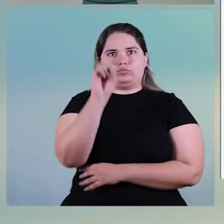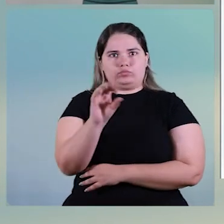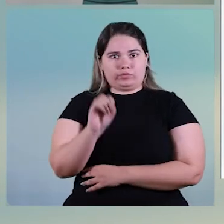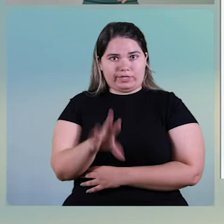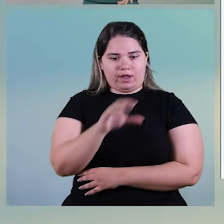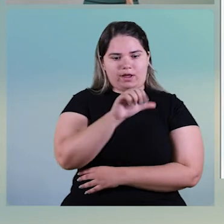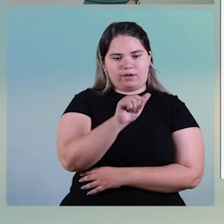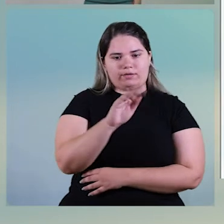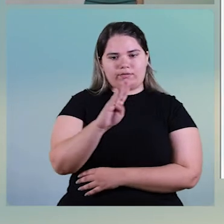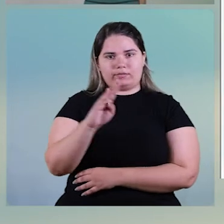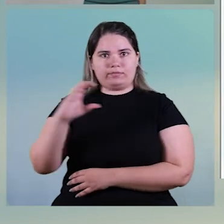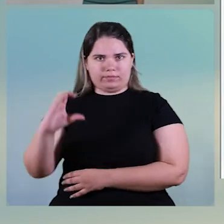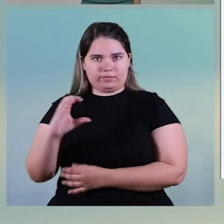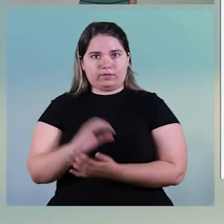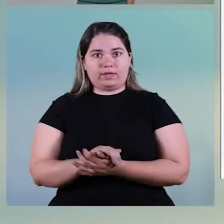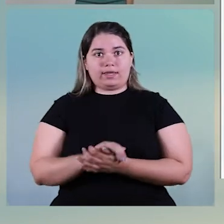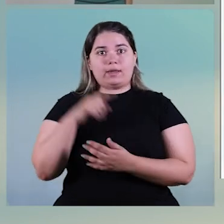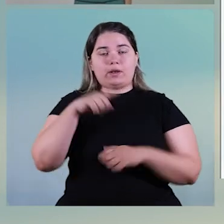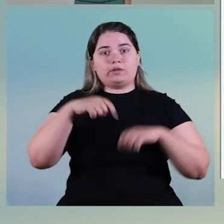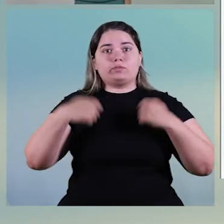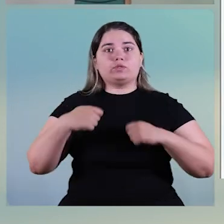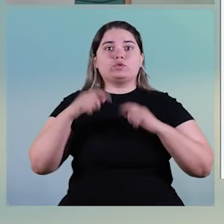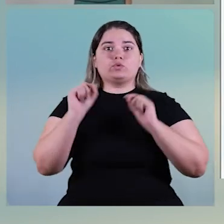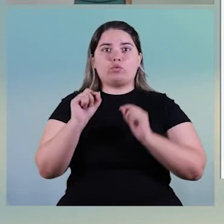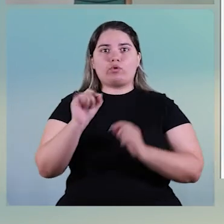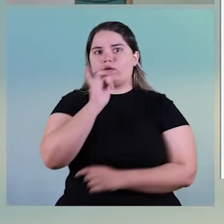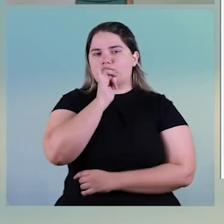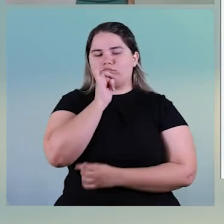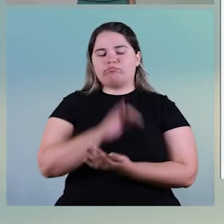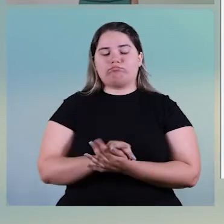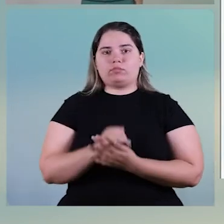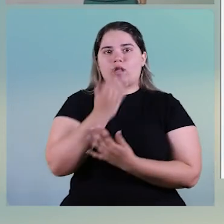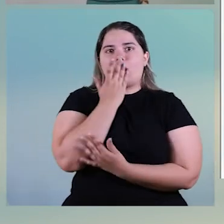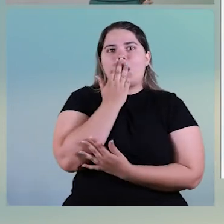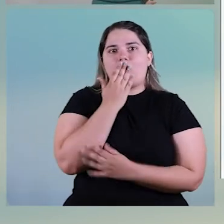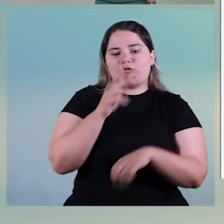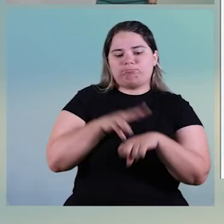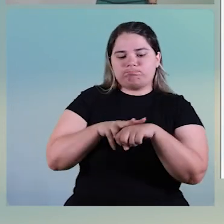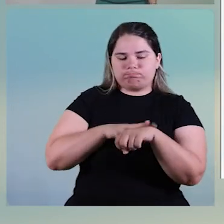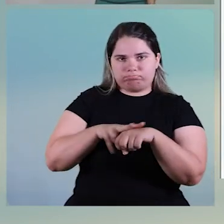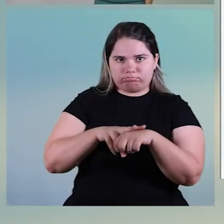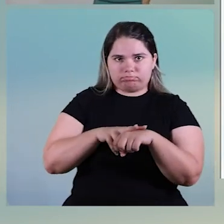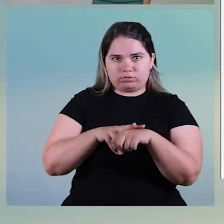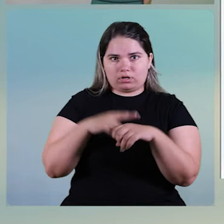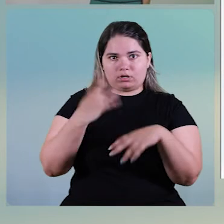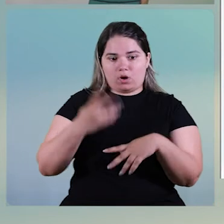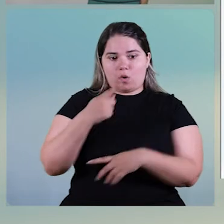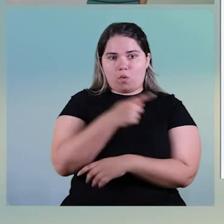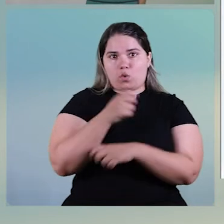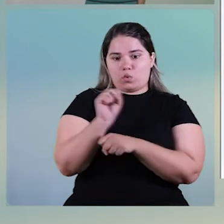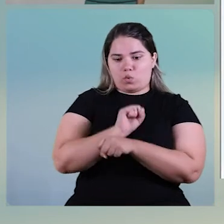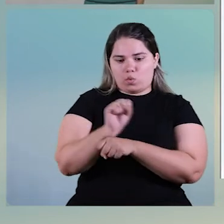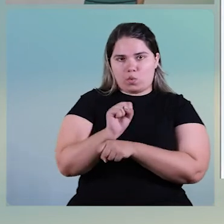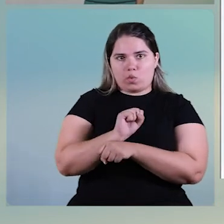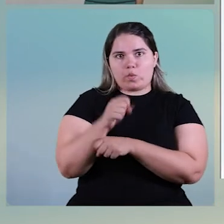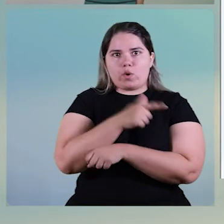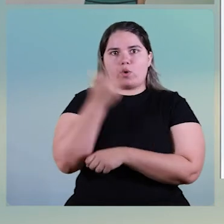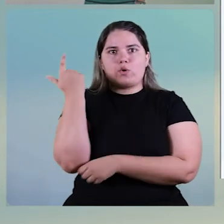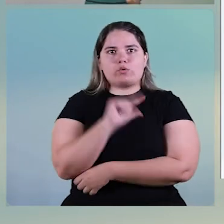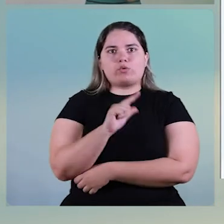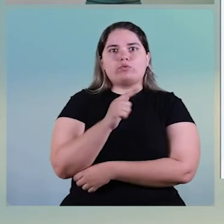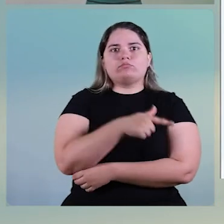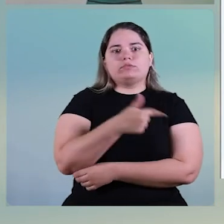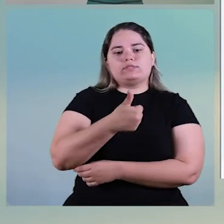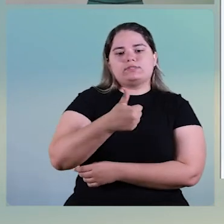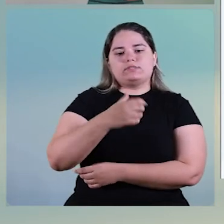B e C, de modo que eles mudem para a cor verde quando o veículo estiver